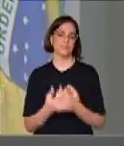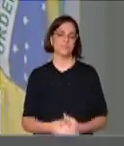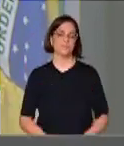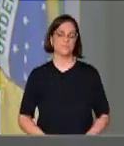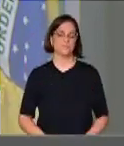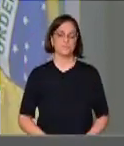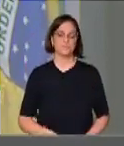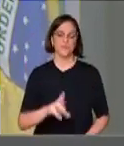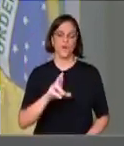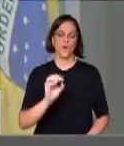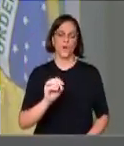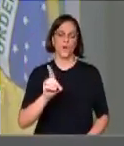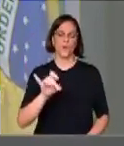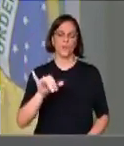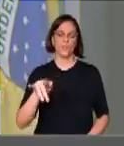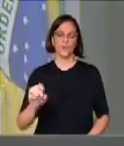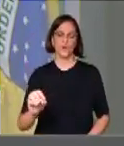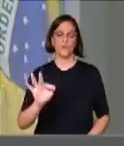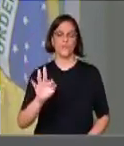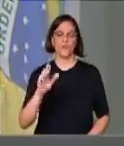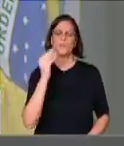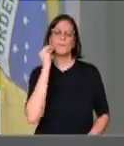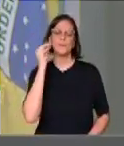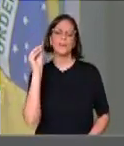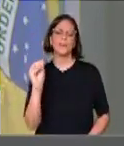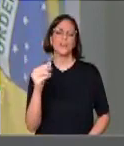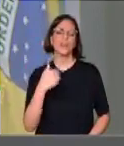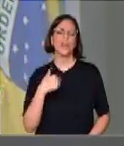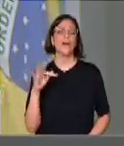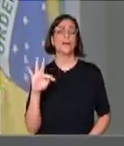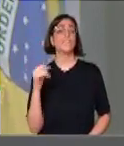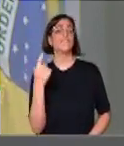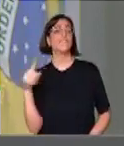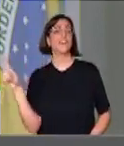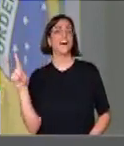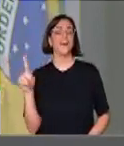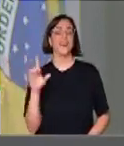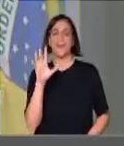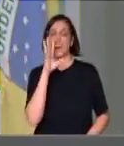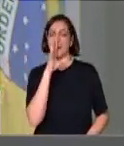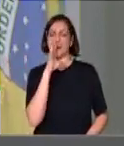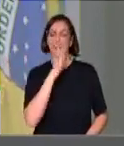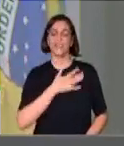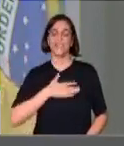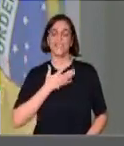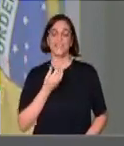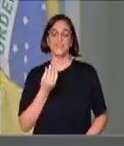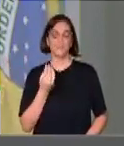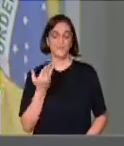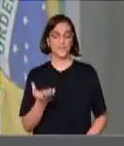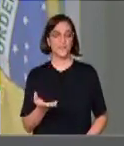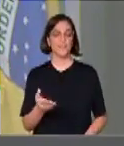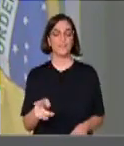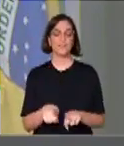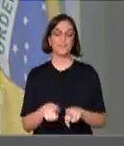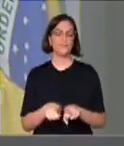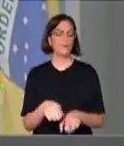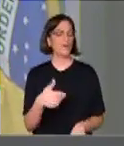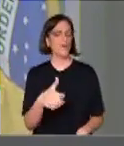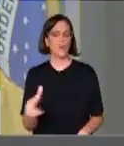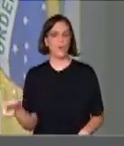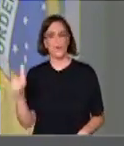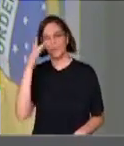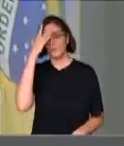Rodrigo Faro, beijo no seu coração. Sou um grande fã e admirador do Rodrigo Faro também, assim como os